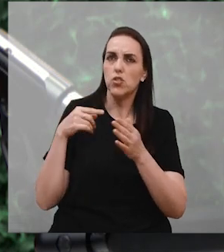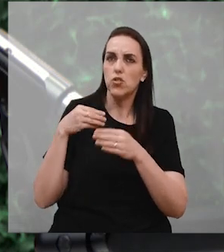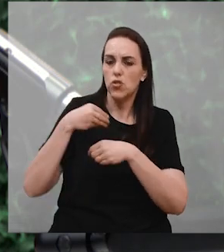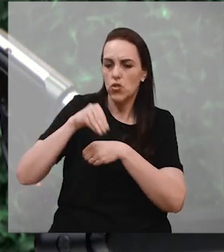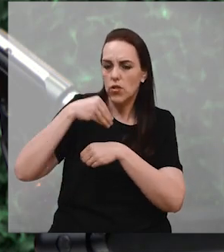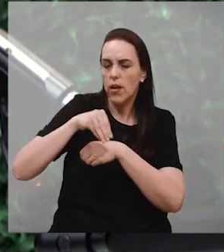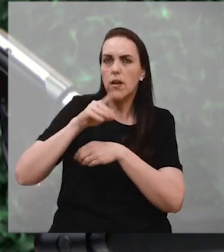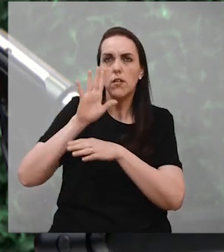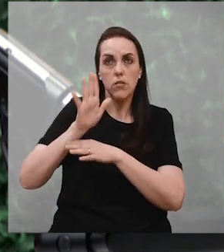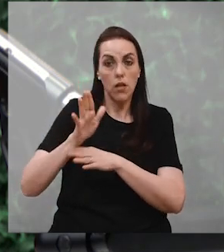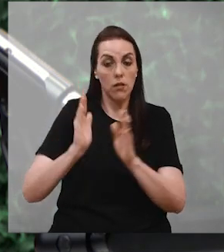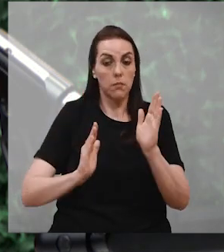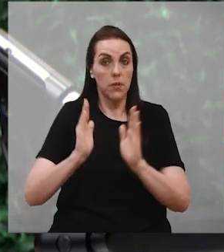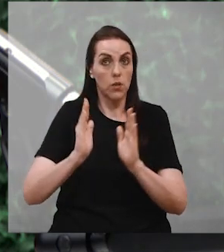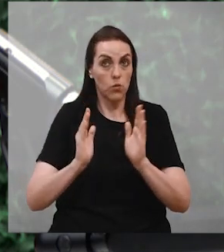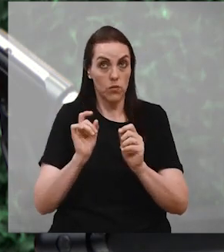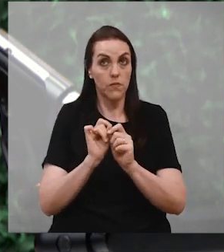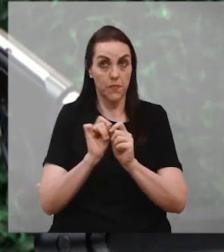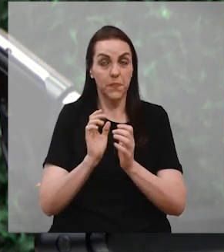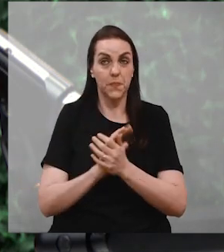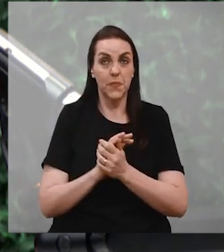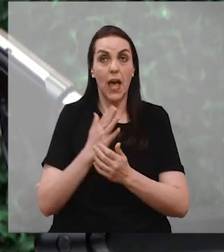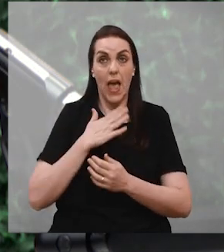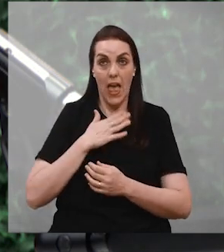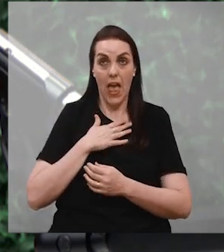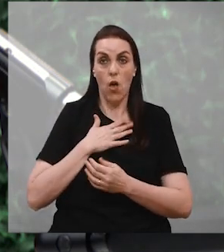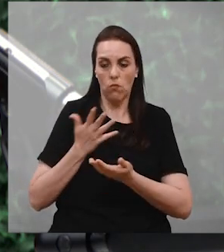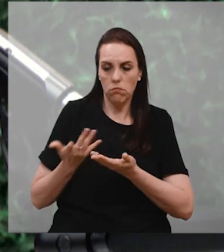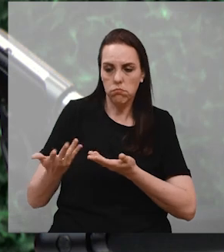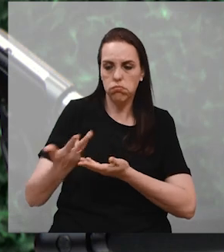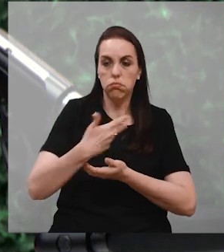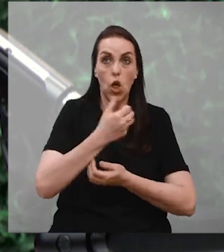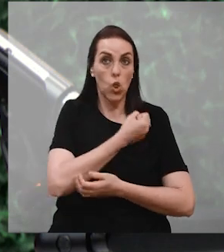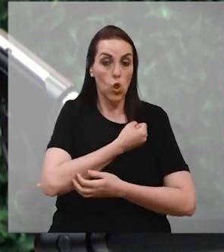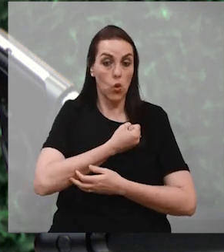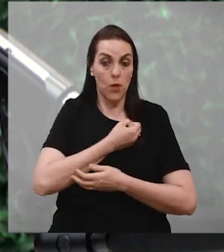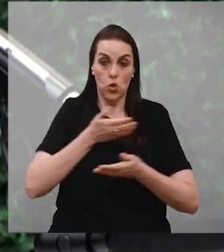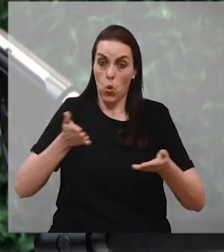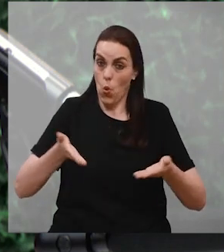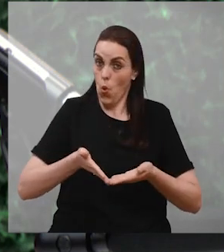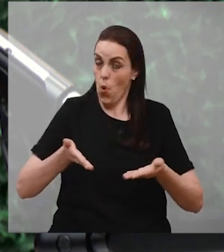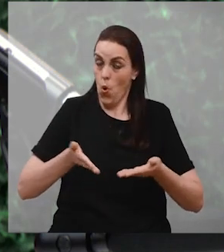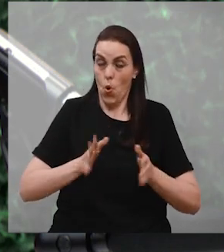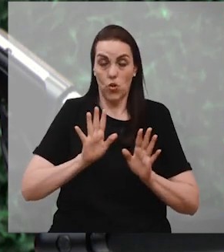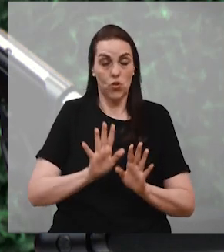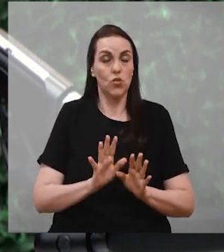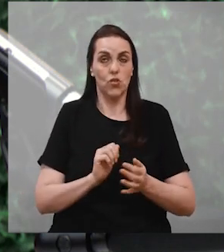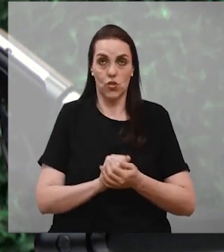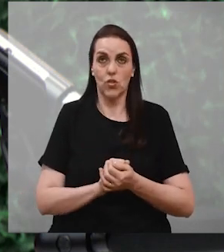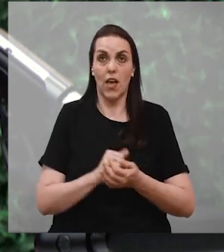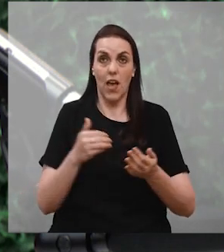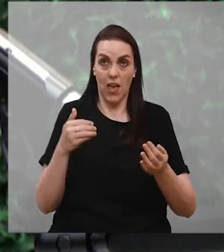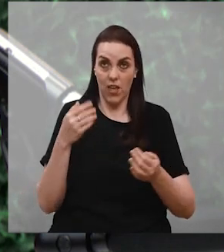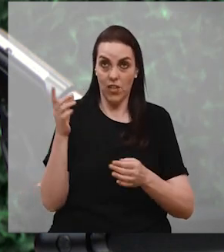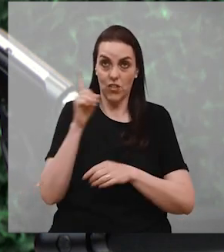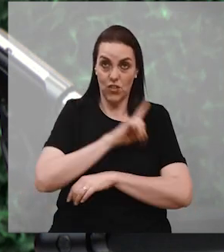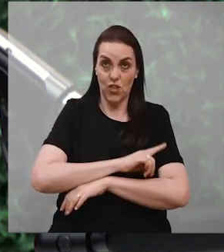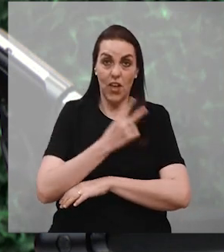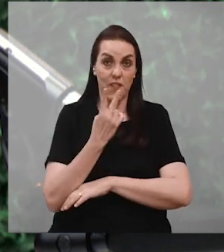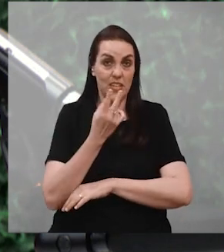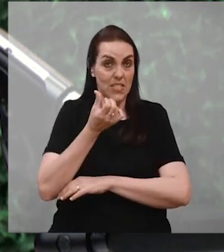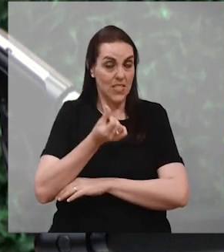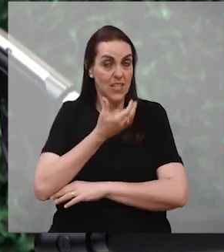sendo realizadas ainda nesse período. Tanto que eu peguei esse número de hoje, assim, atualizado no dia de hoje,